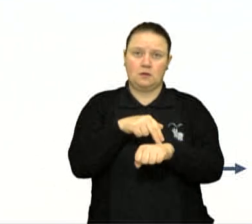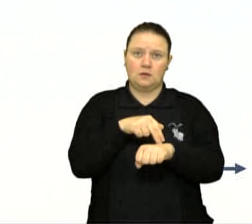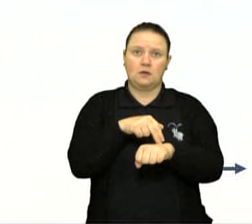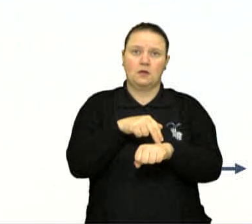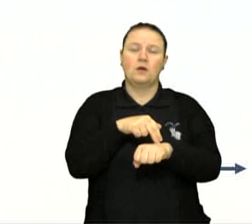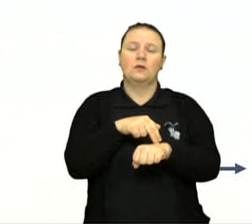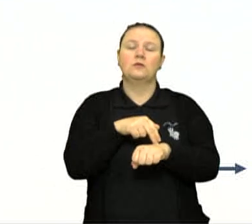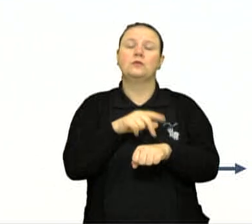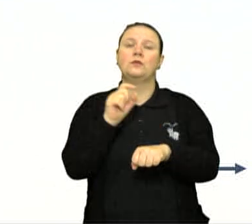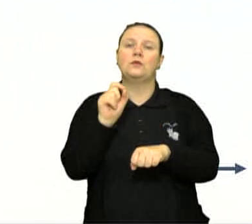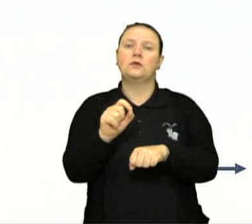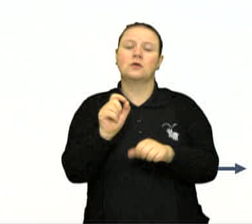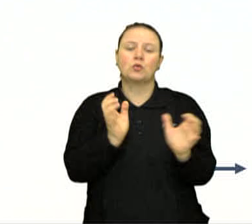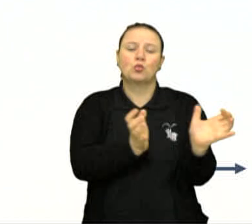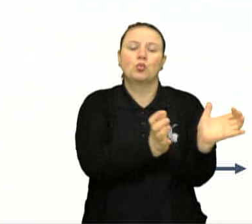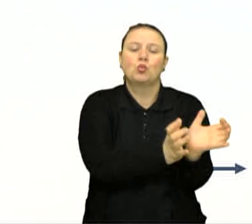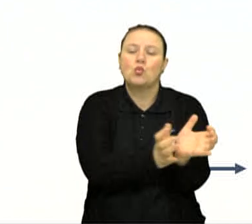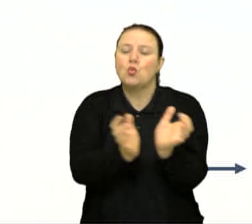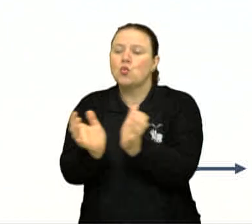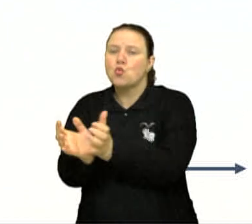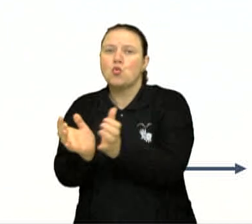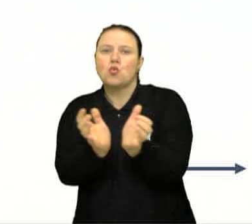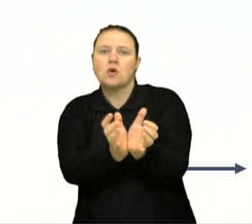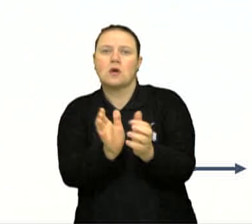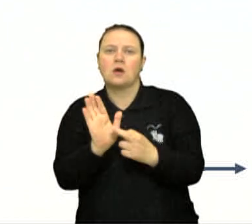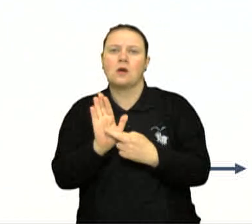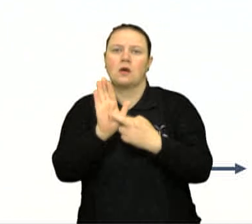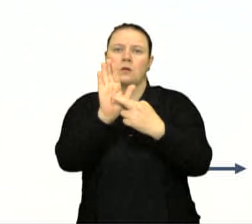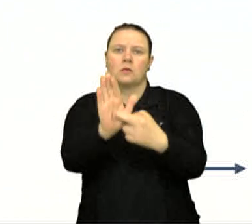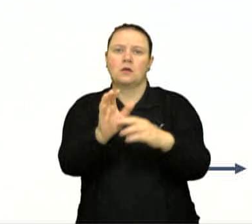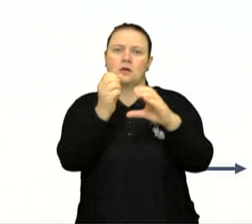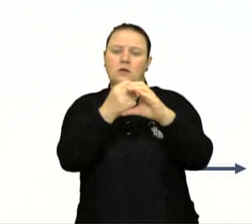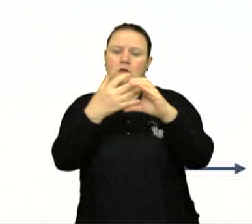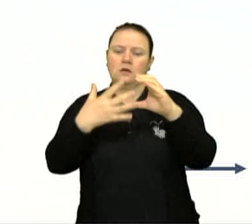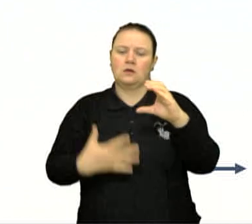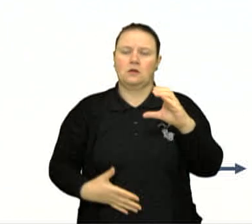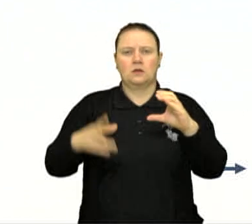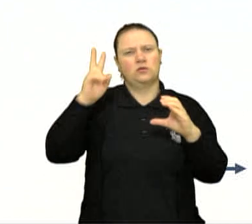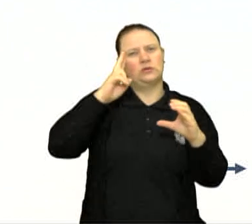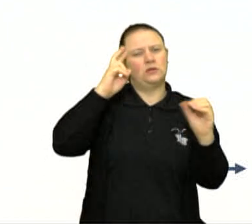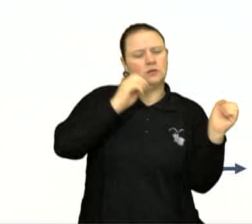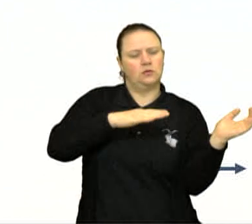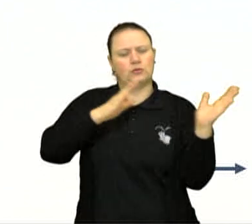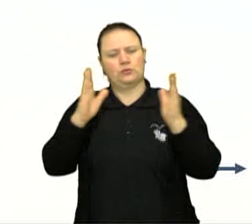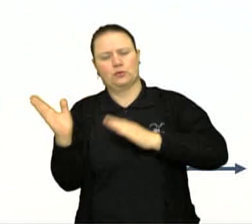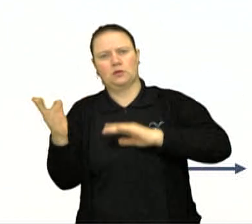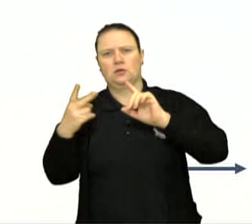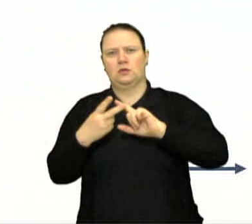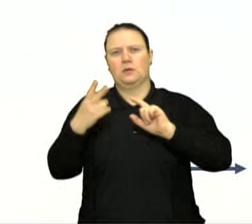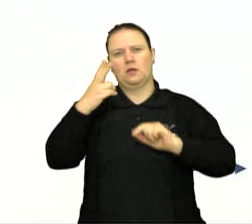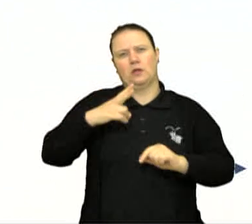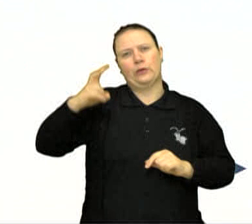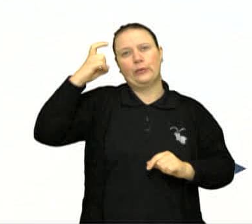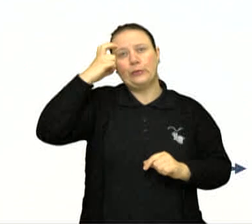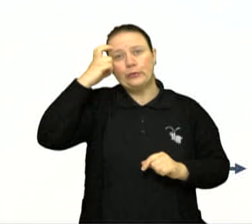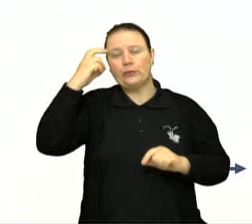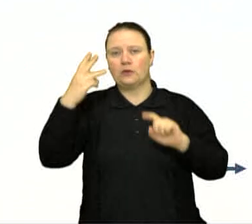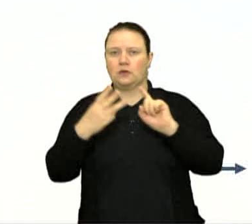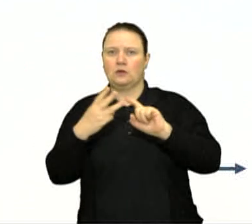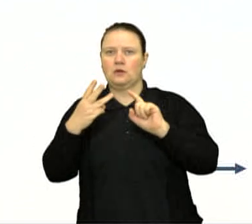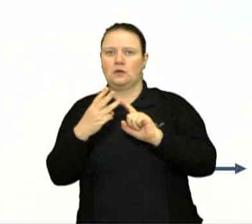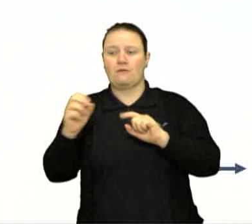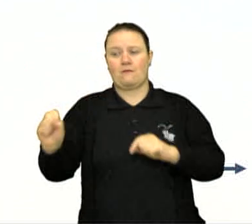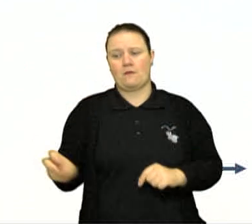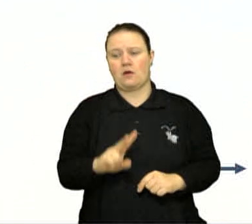outra. Esses grupos de indivíduos que apresentam características históricas e culturais, valores sociais, entre outros